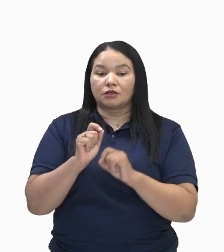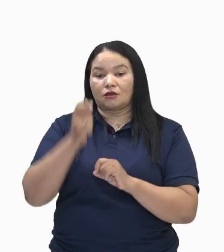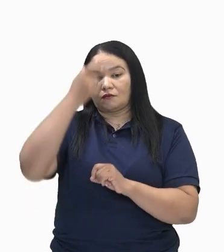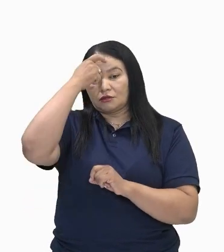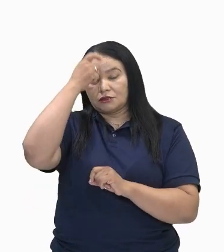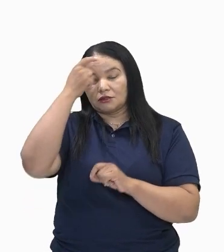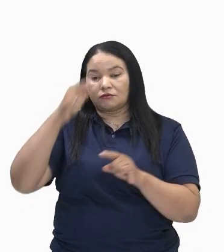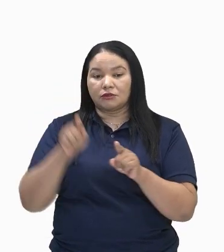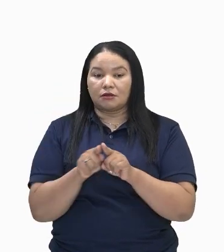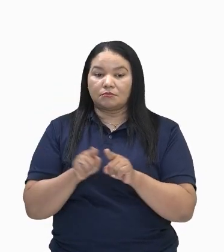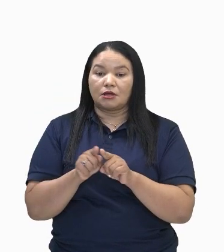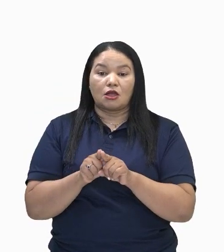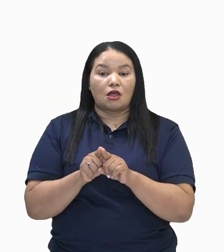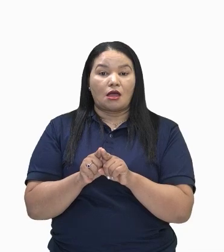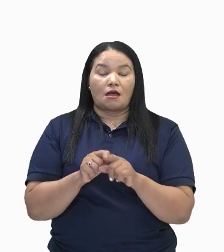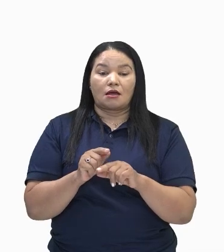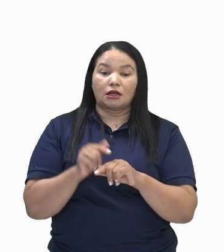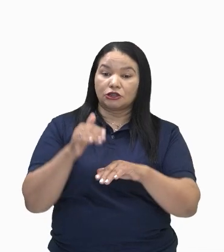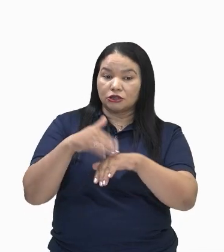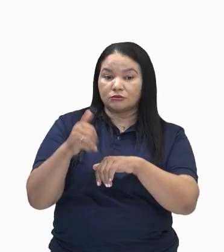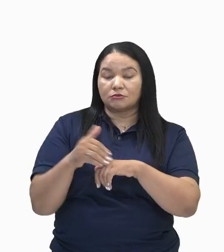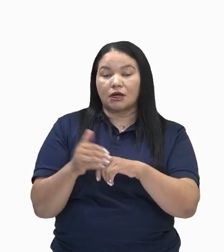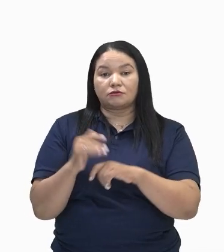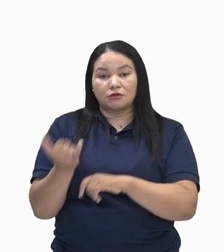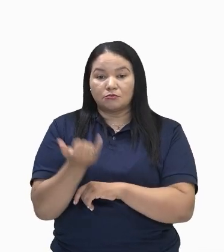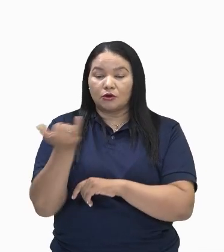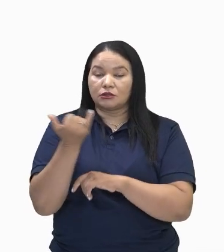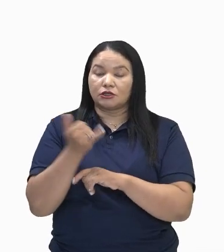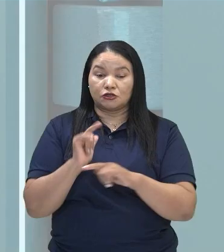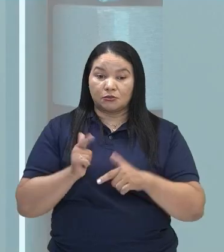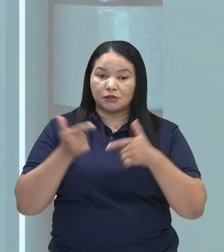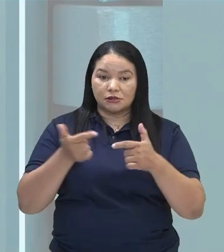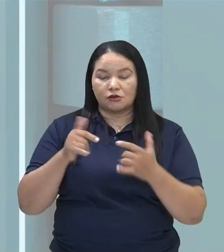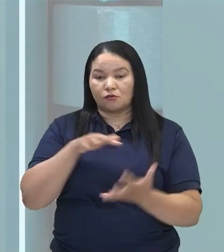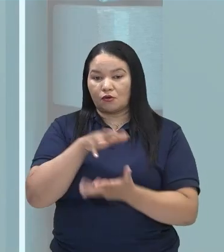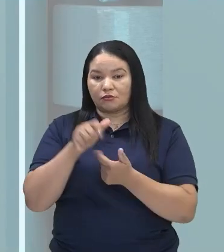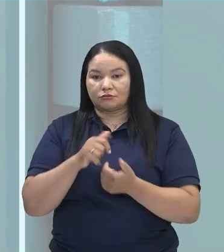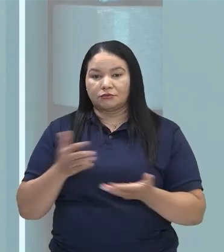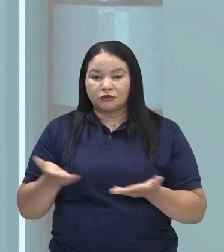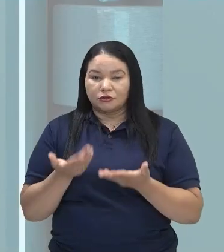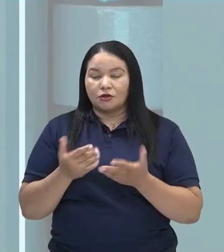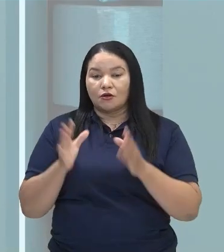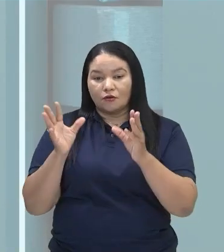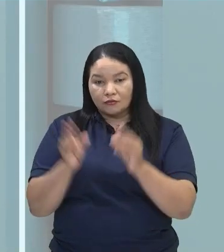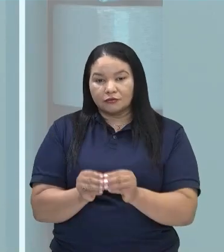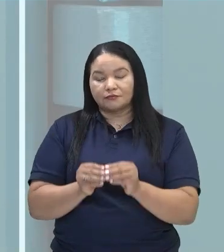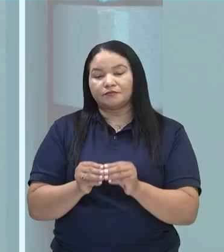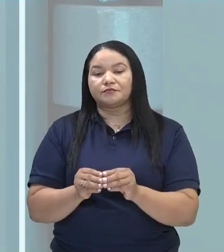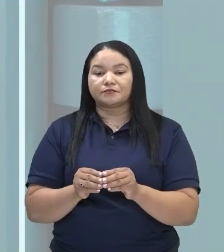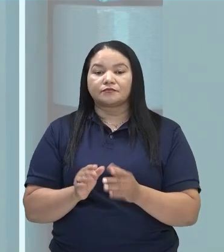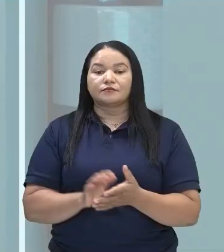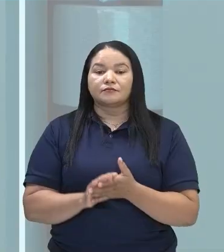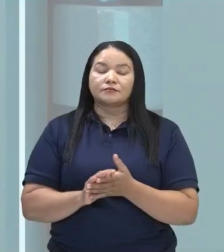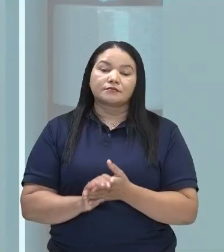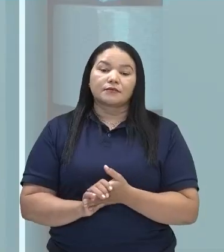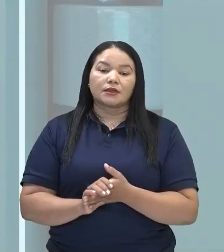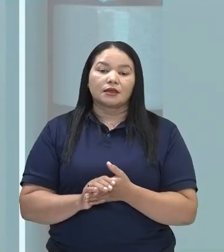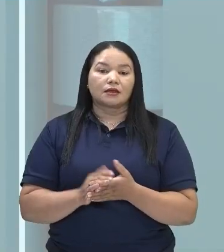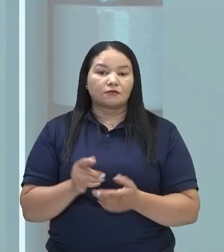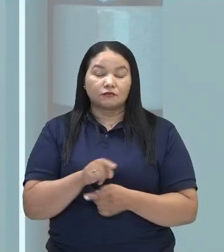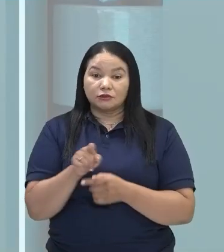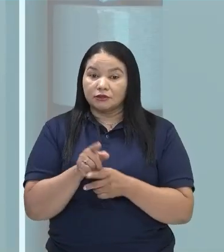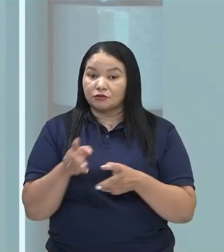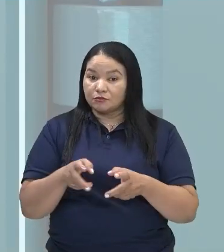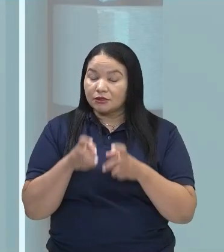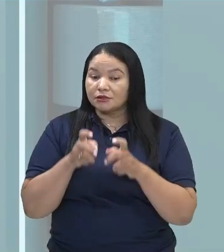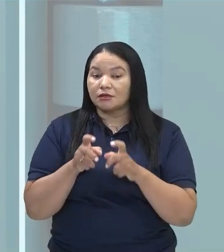um chamado importante para a ação global. Certo, pessoal? Então, assim encerra a resenha. Então, vocês puderam perceber que, de fato, é uma